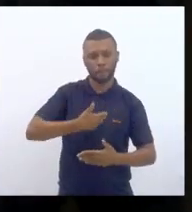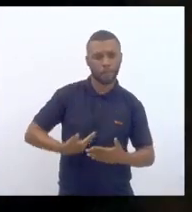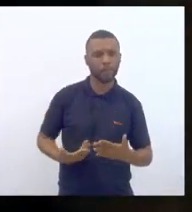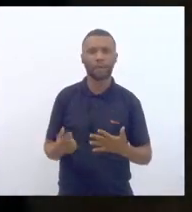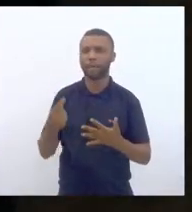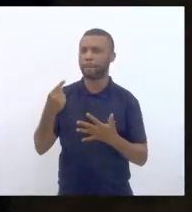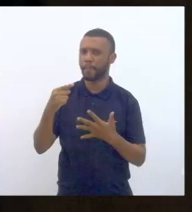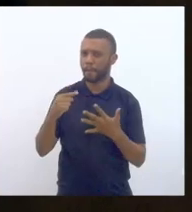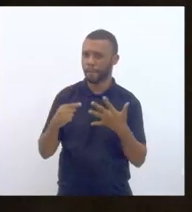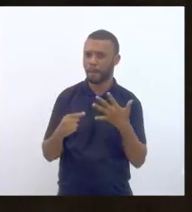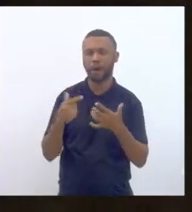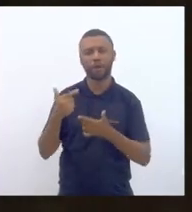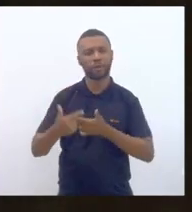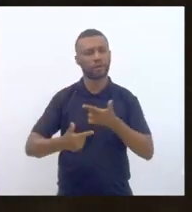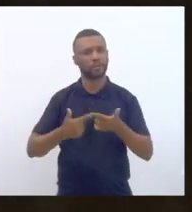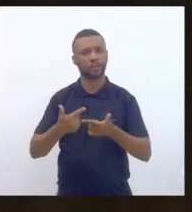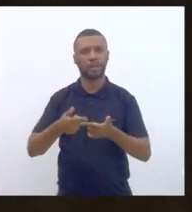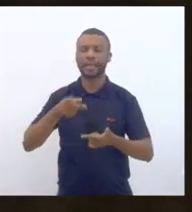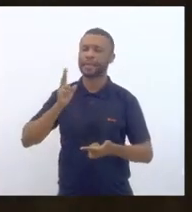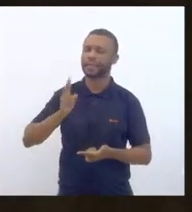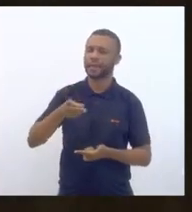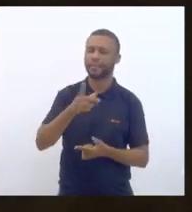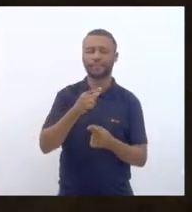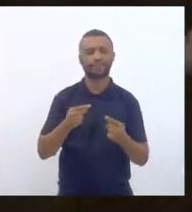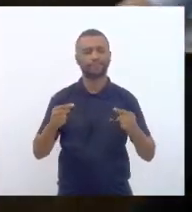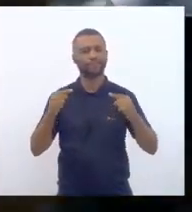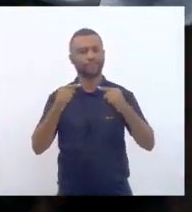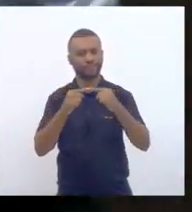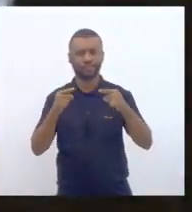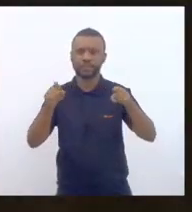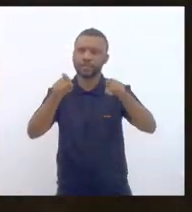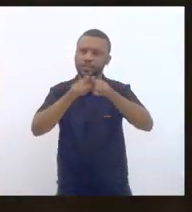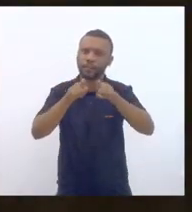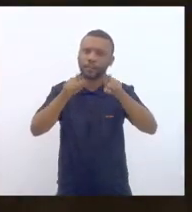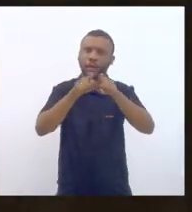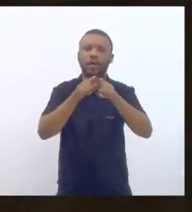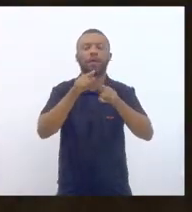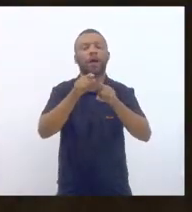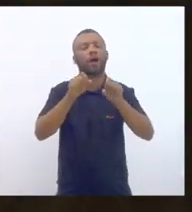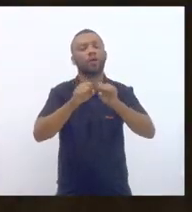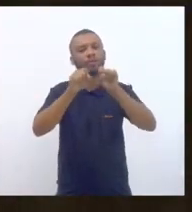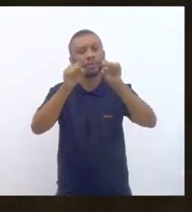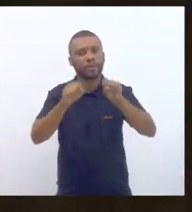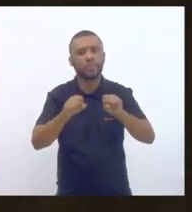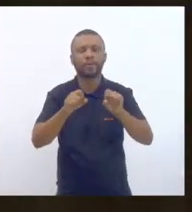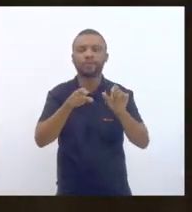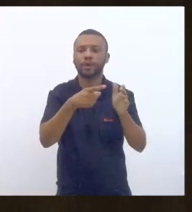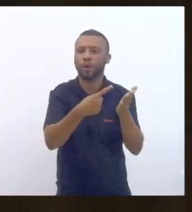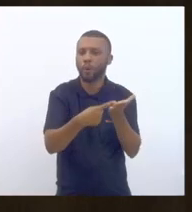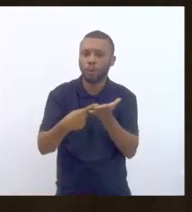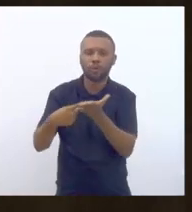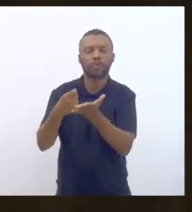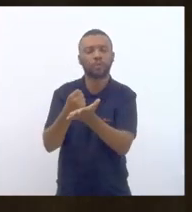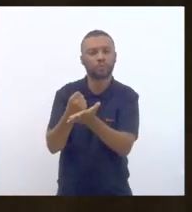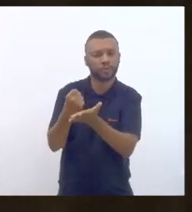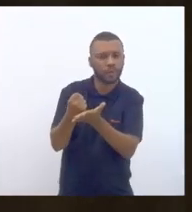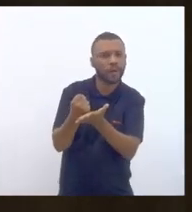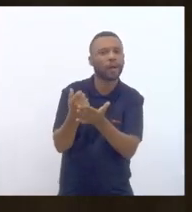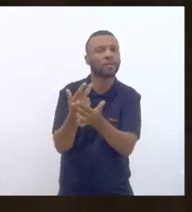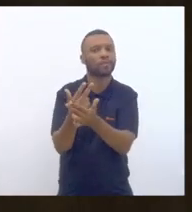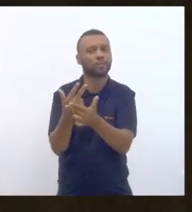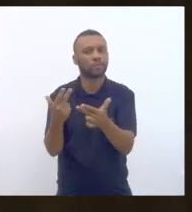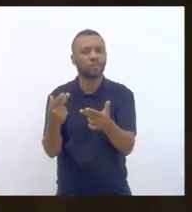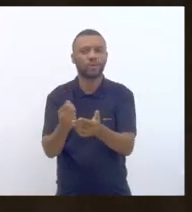exercitou sempre foram pertinentes também aos sistemas de concessão, à